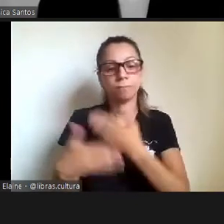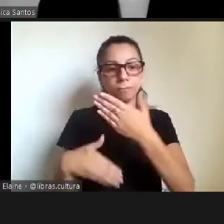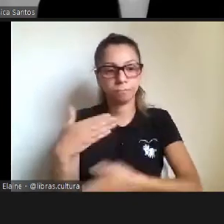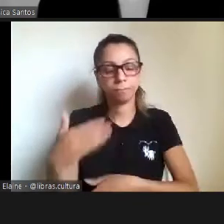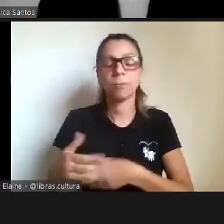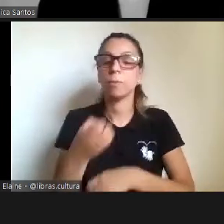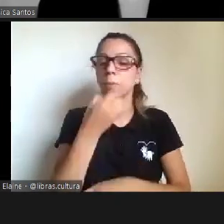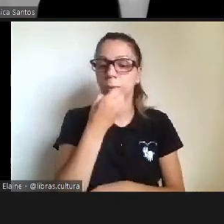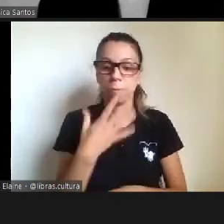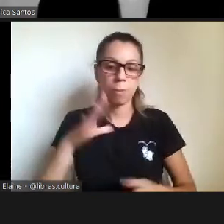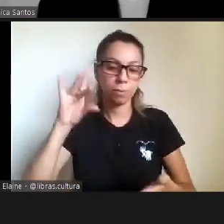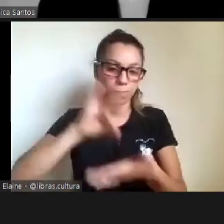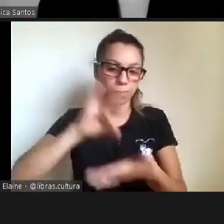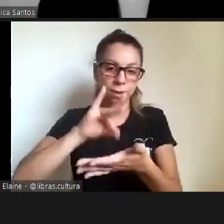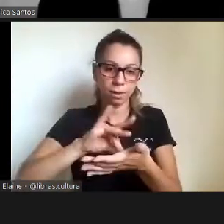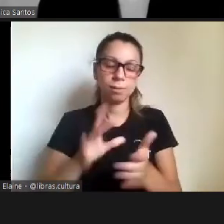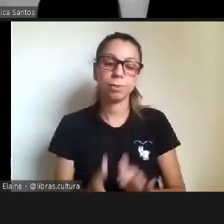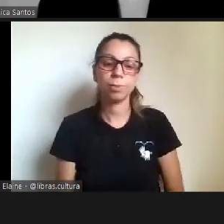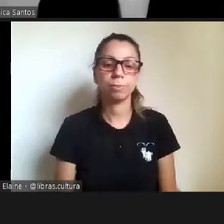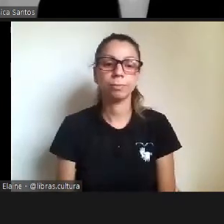bom.